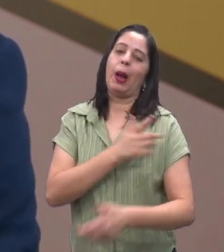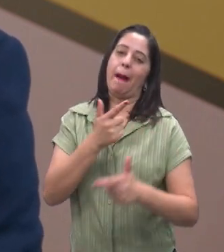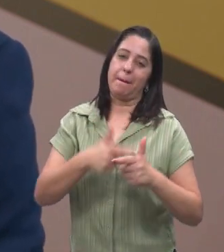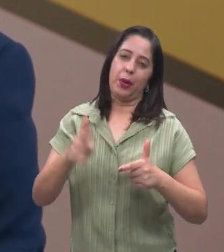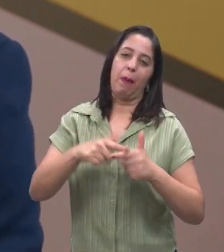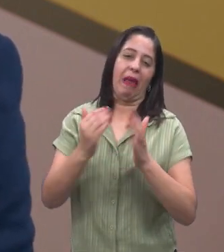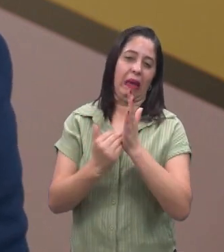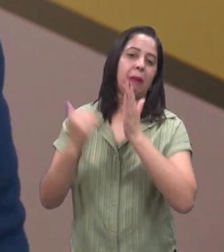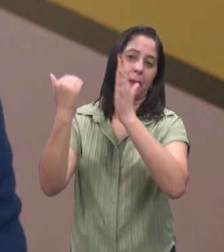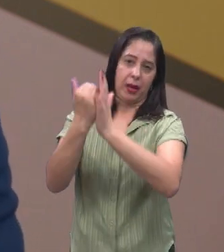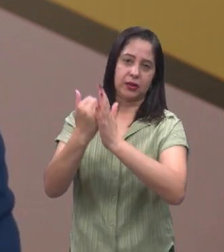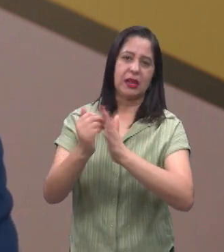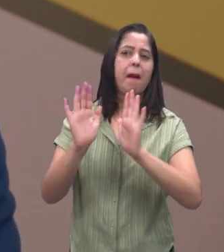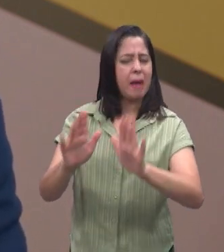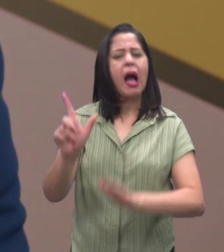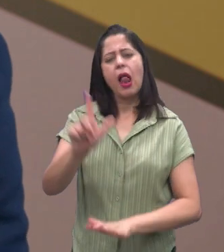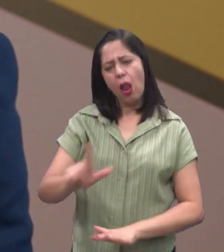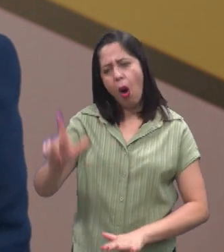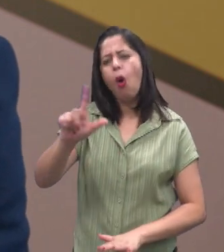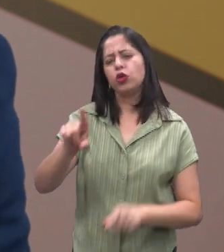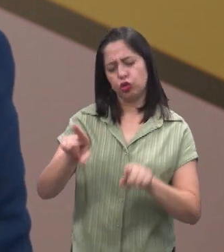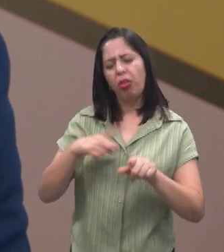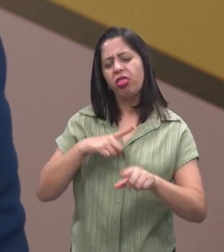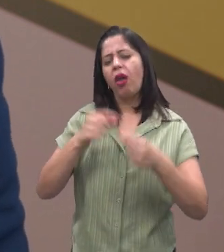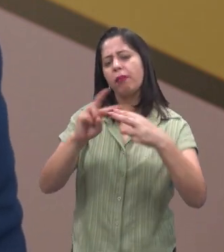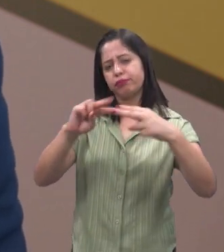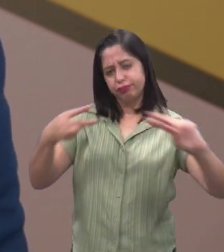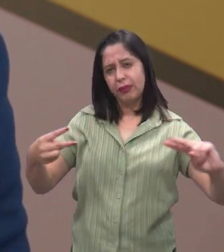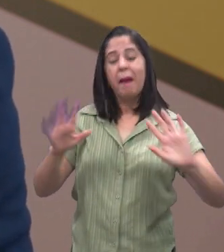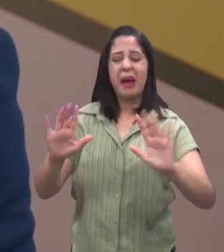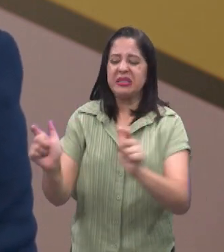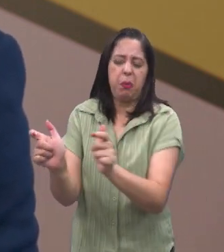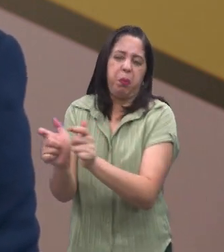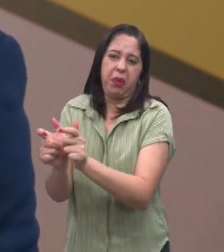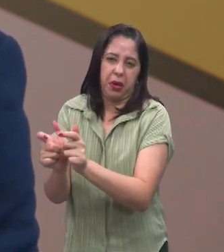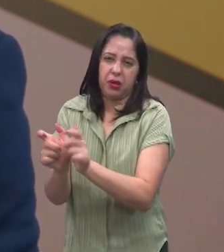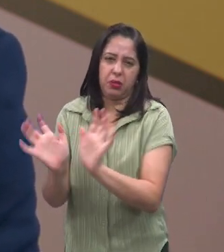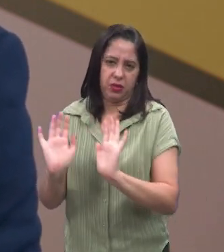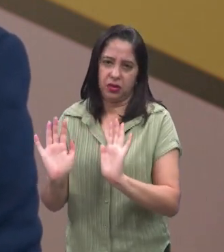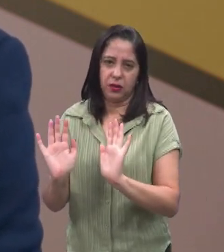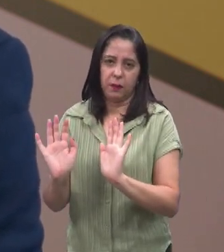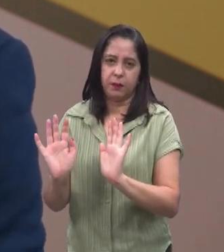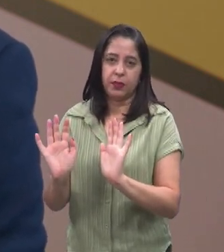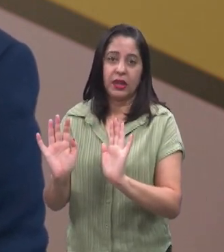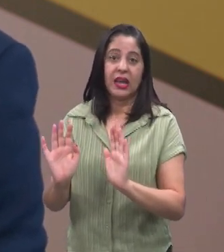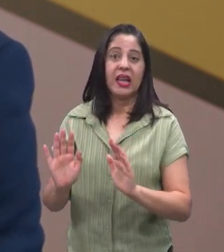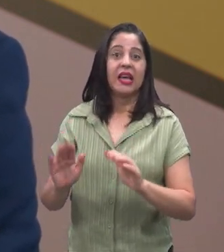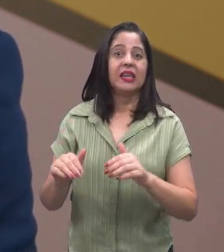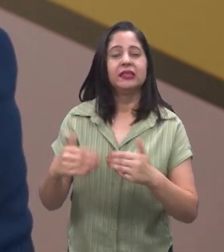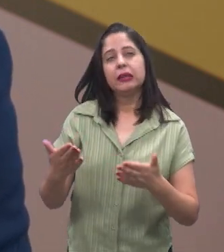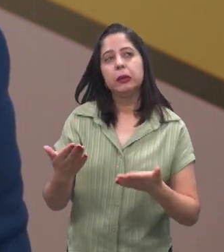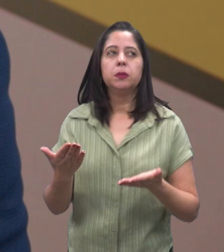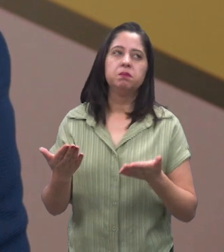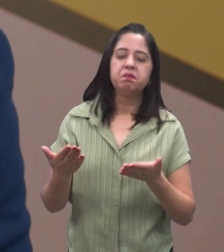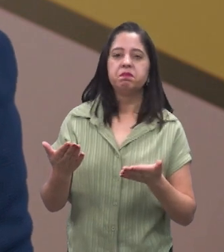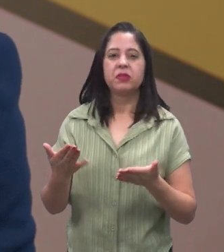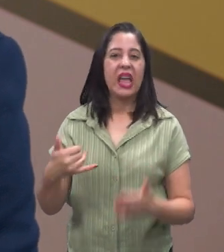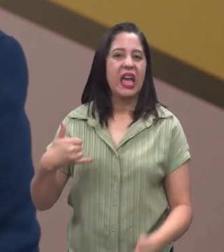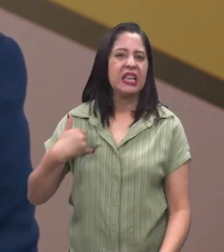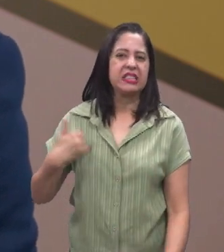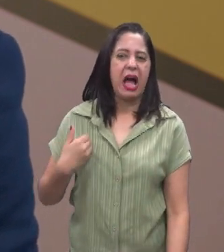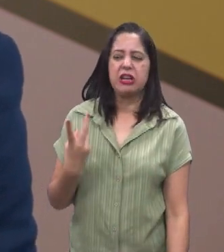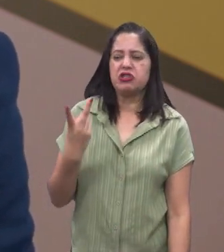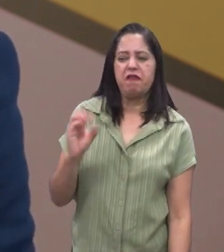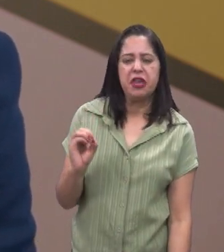cardiológicos. É óbvio que tem também problemas congênitos e tudo, mas isso é a minoria. De forma que, a partir dos seus, eu diria,